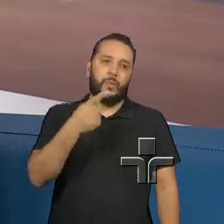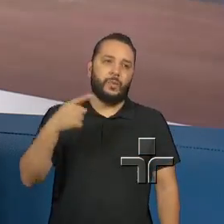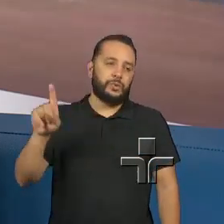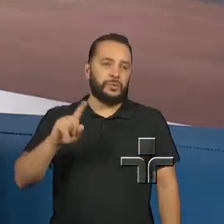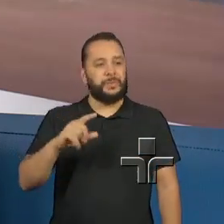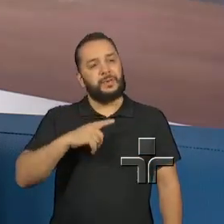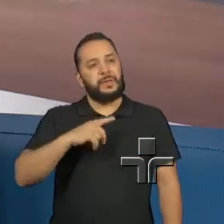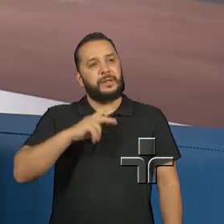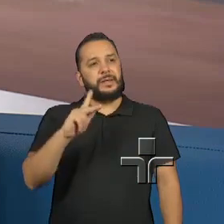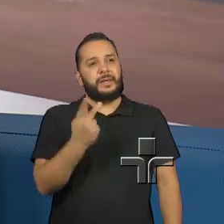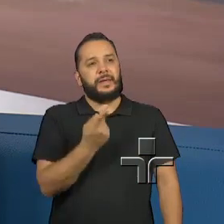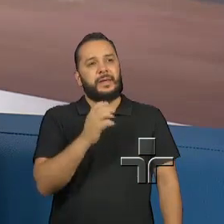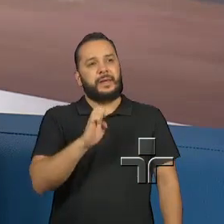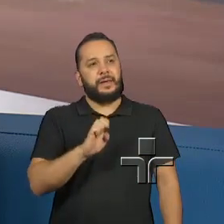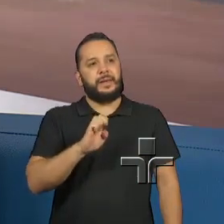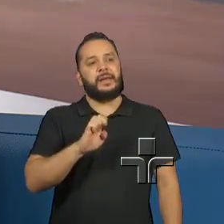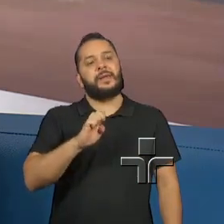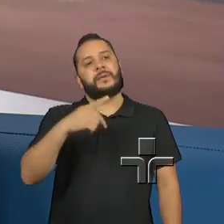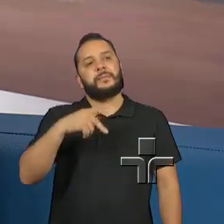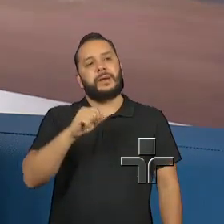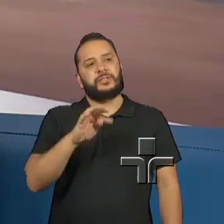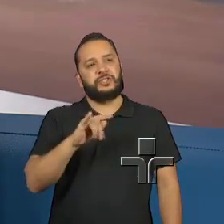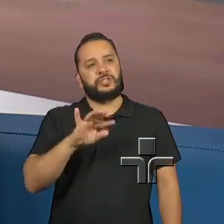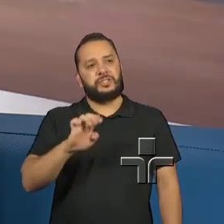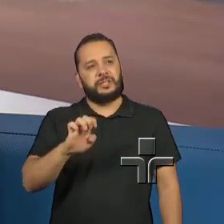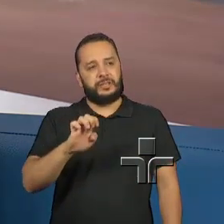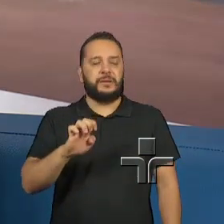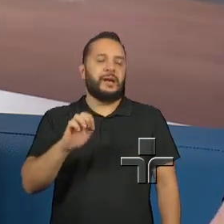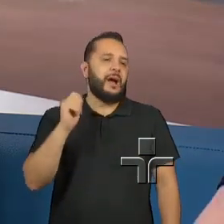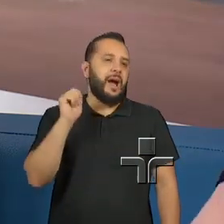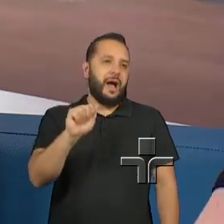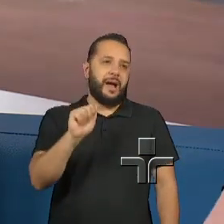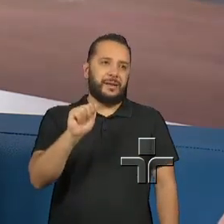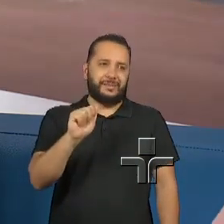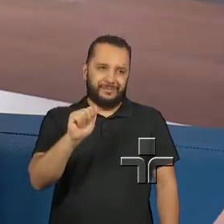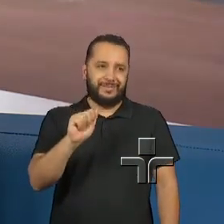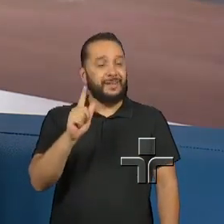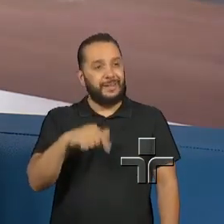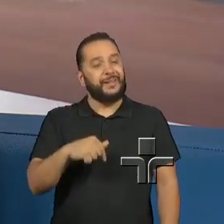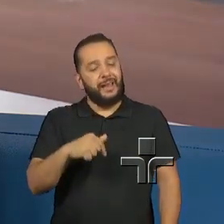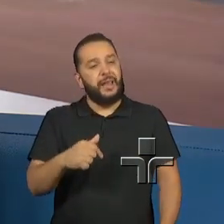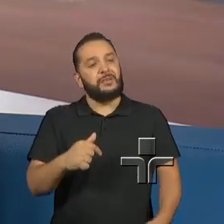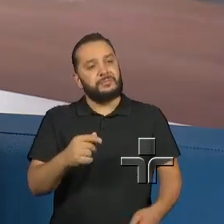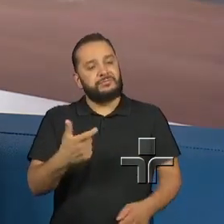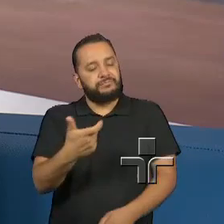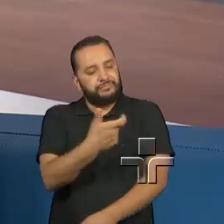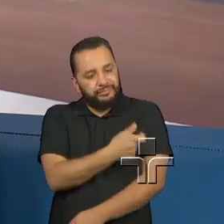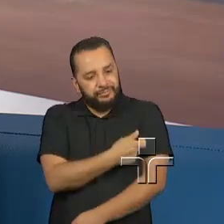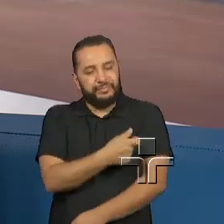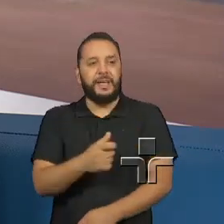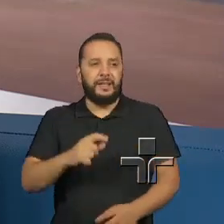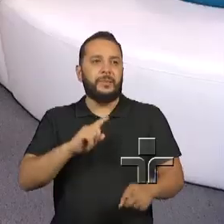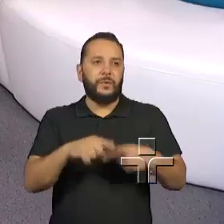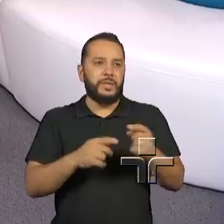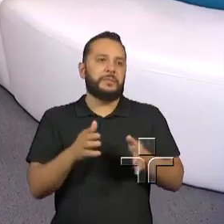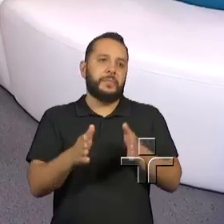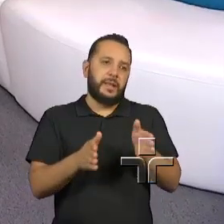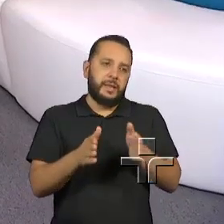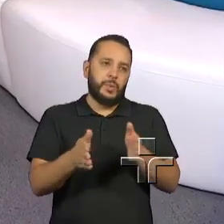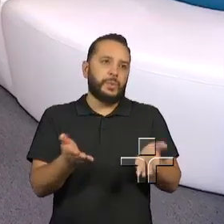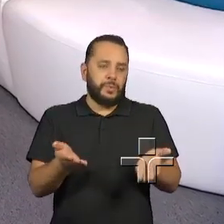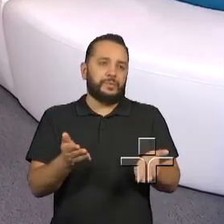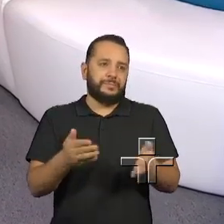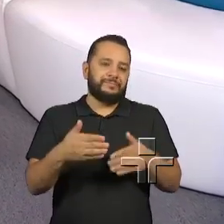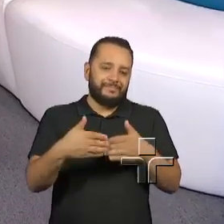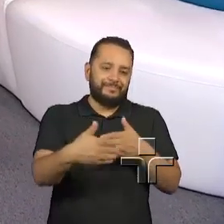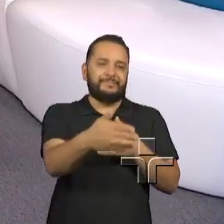A, o reforço. E aí depois só vai nessas que tem uma periodicidade, né? Não, e o importante